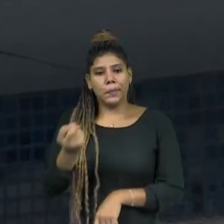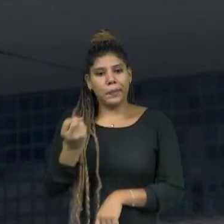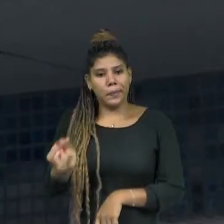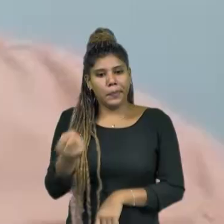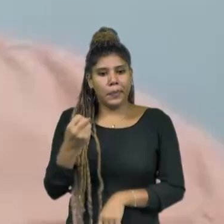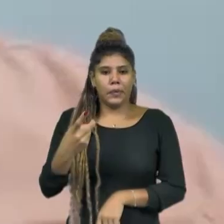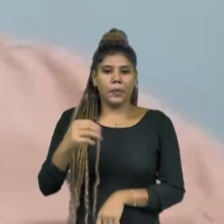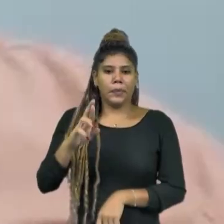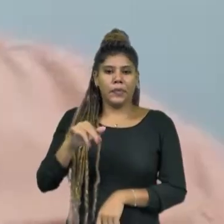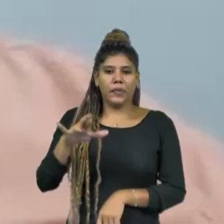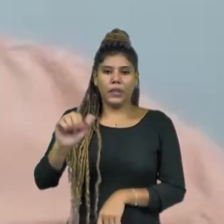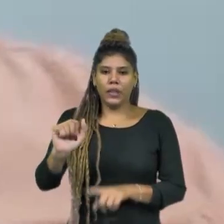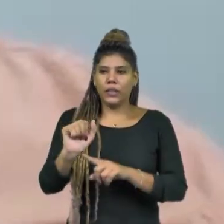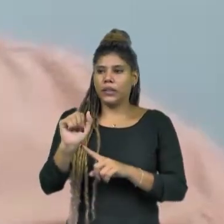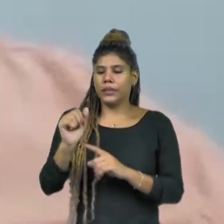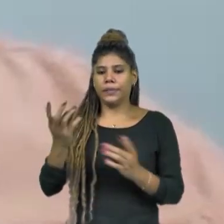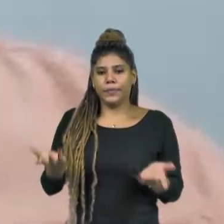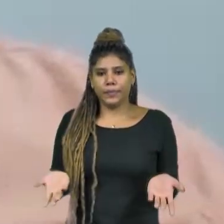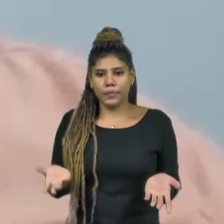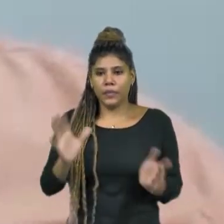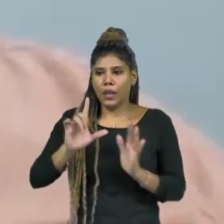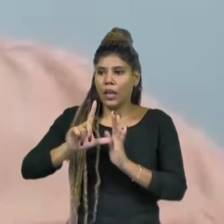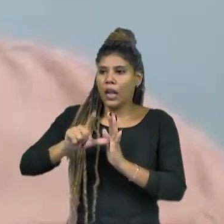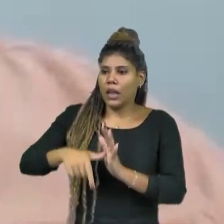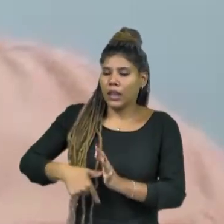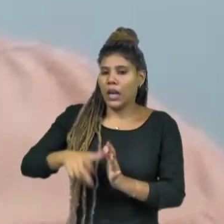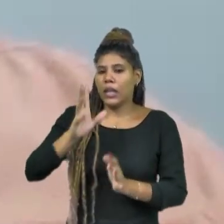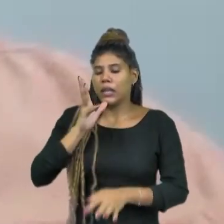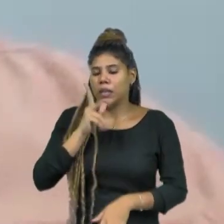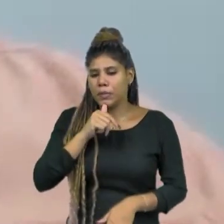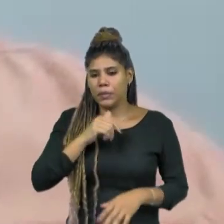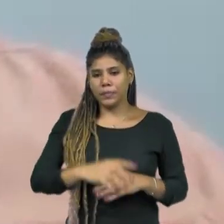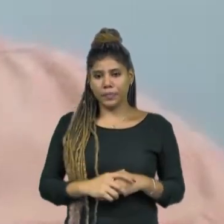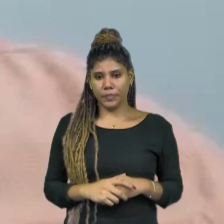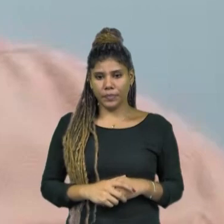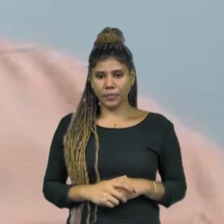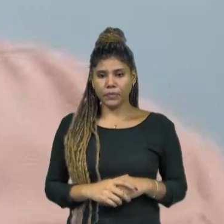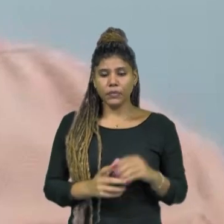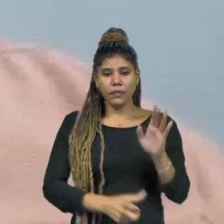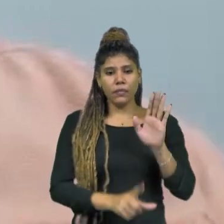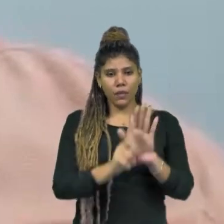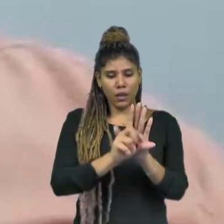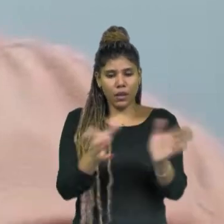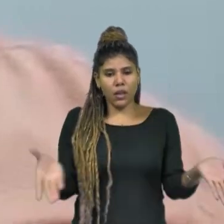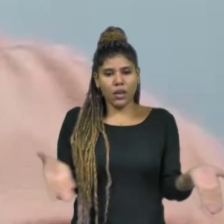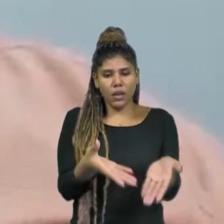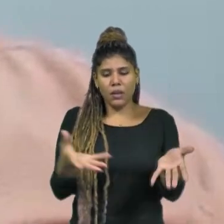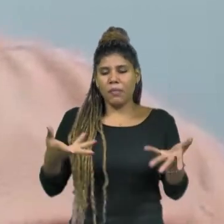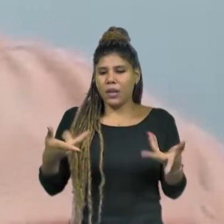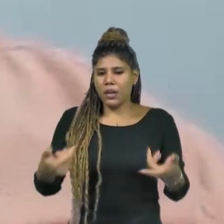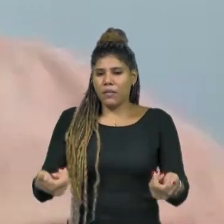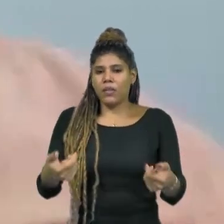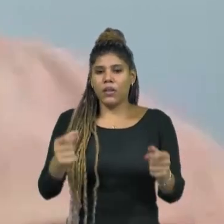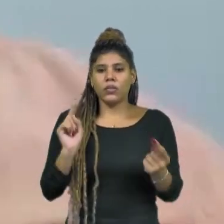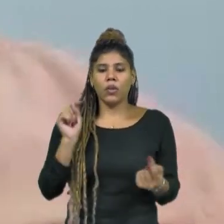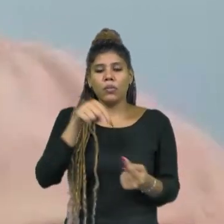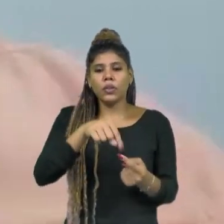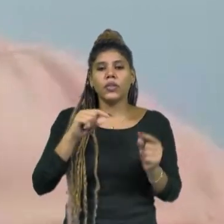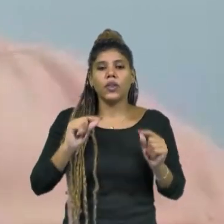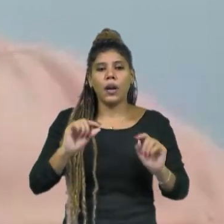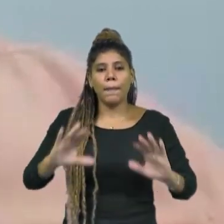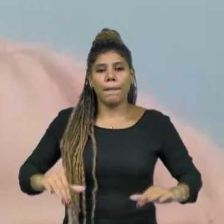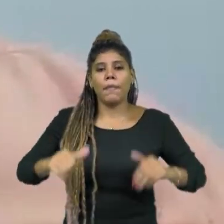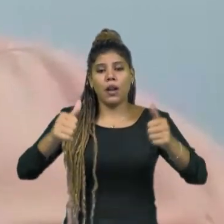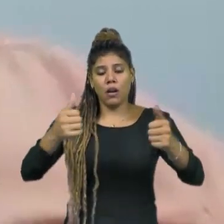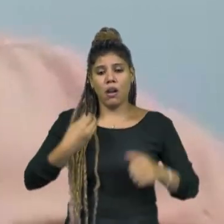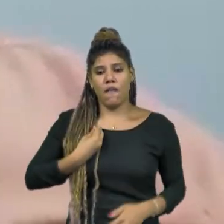Previdência Social. É muito bem-vindo, né? Essa lei no intuito de minorar a vida